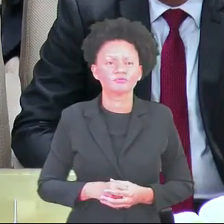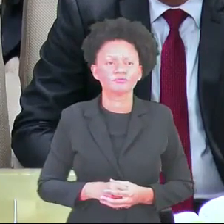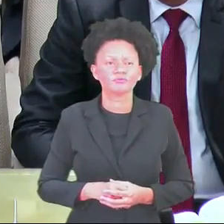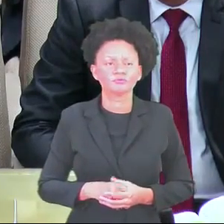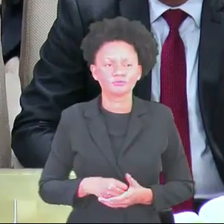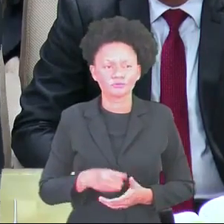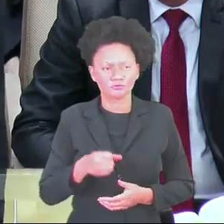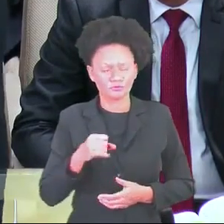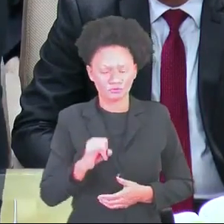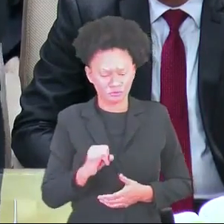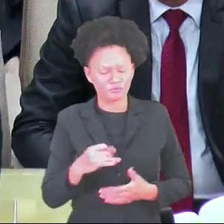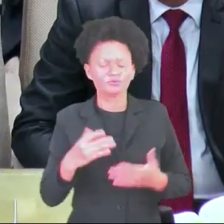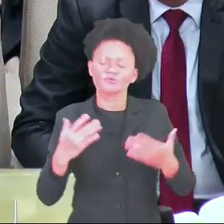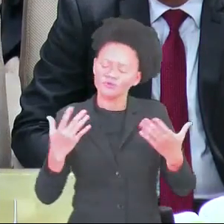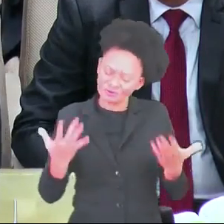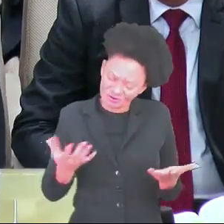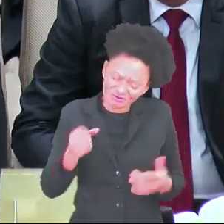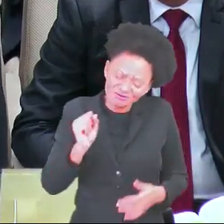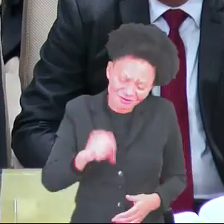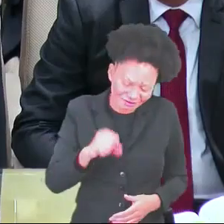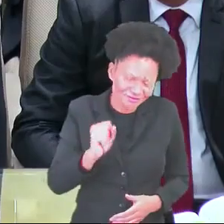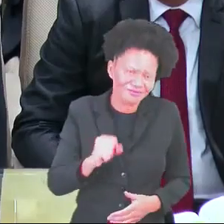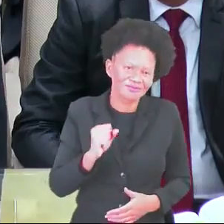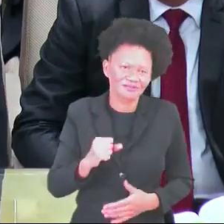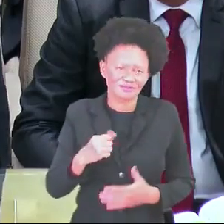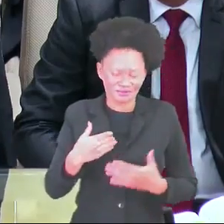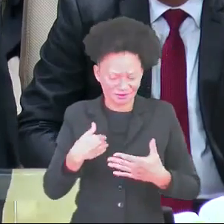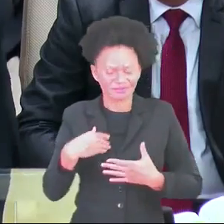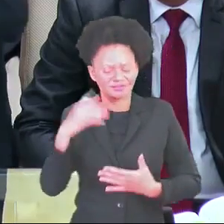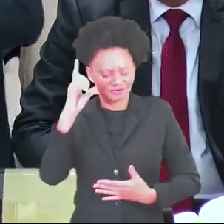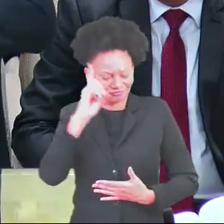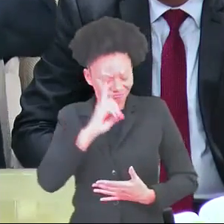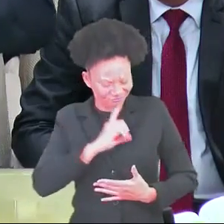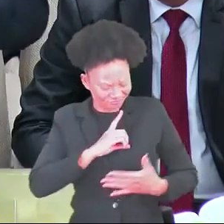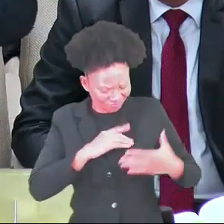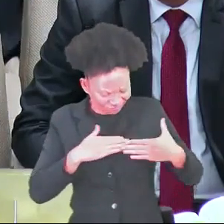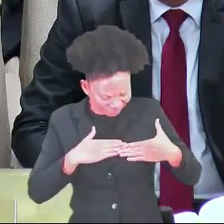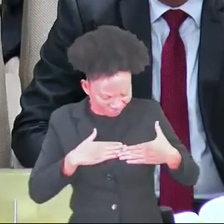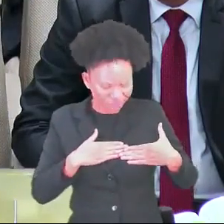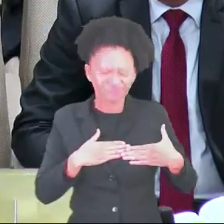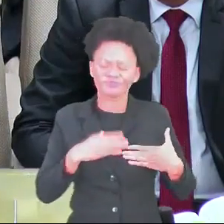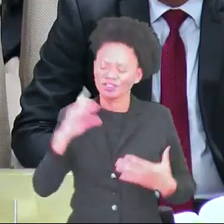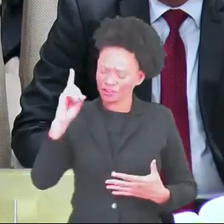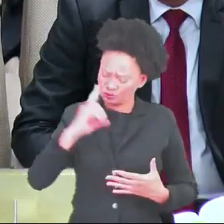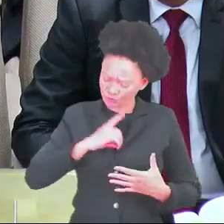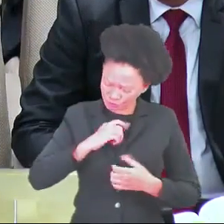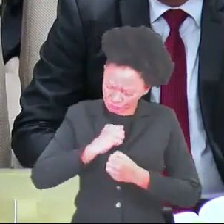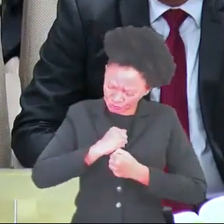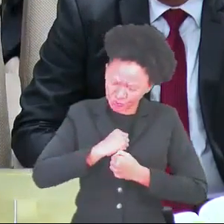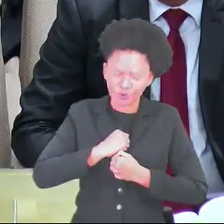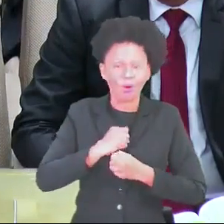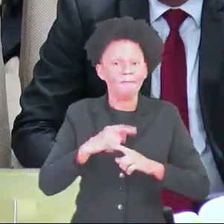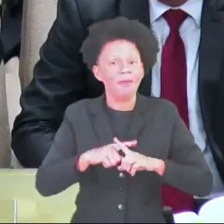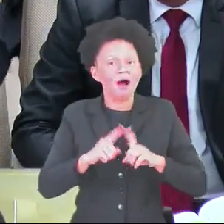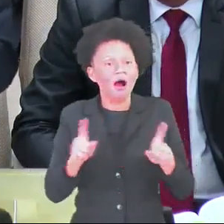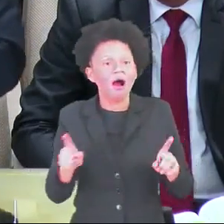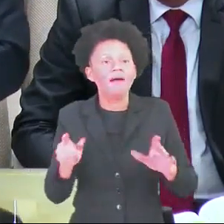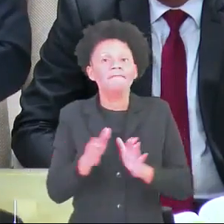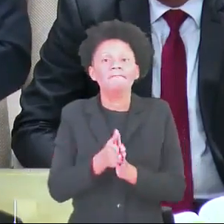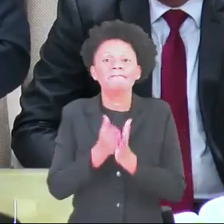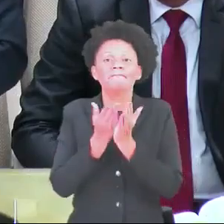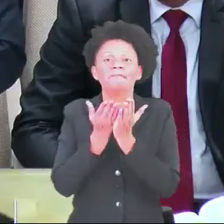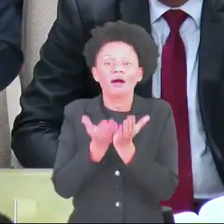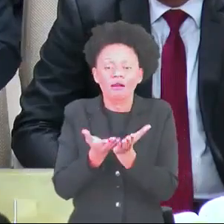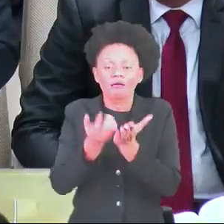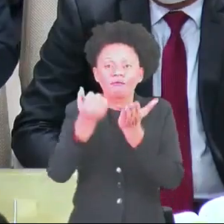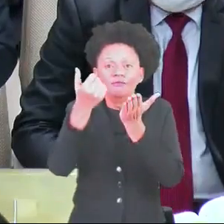Sim, é a morada deles. É claro que ele está no nosso tabernáculo, esse que ele fez. É claro que ele habita em nós, mas a palavra diz que ele